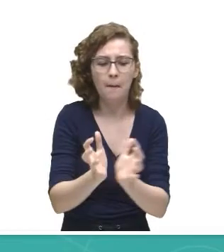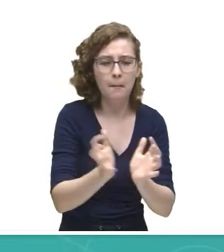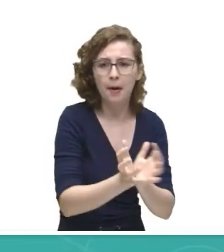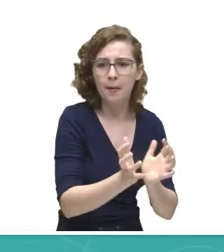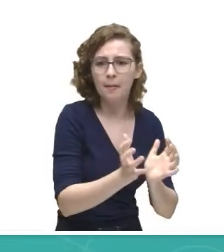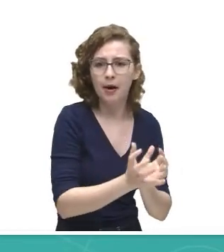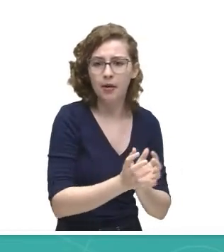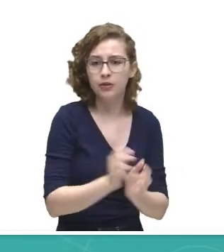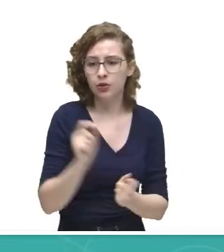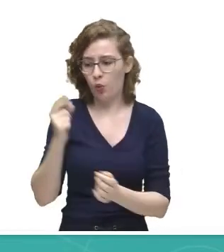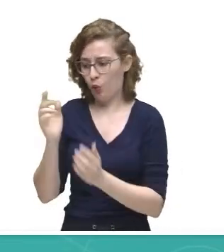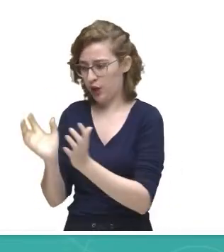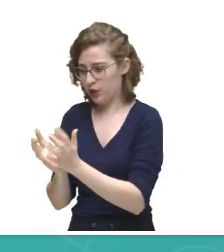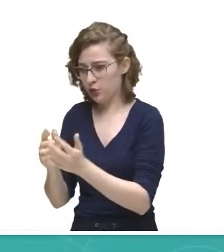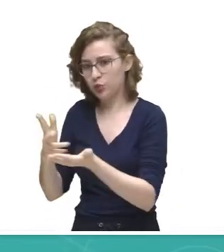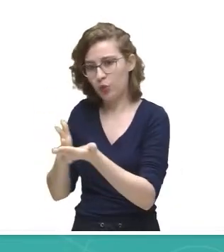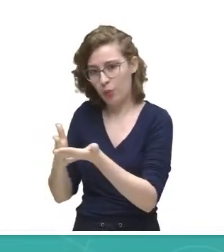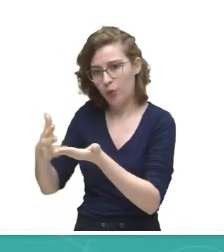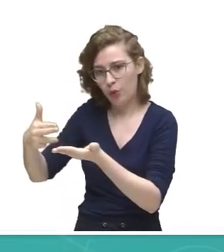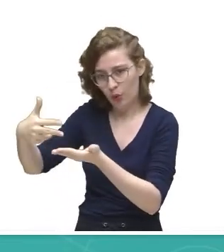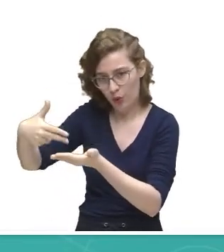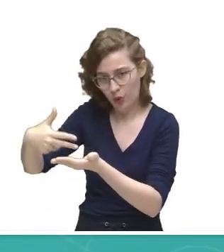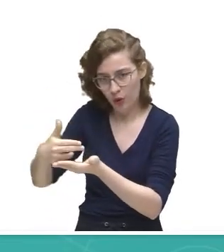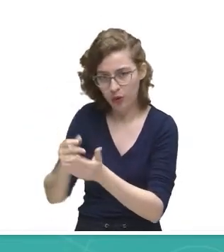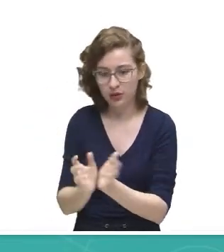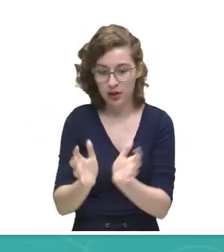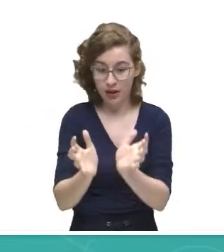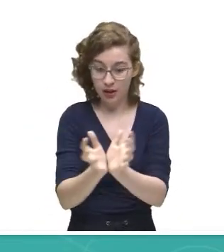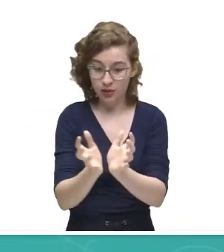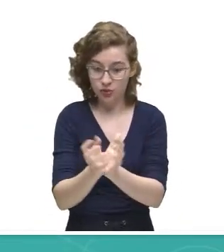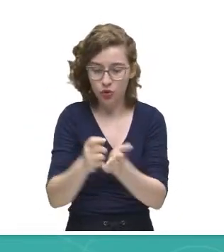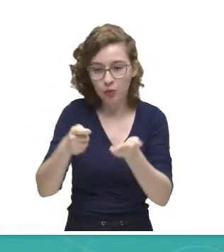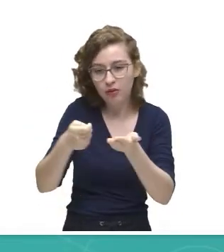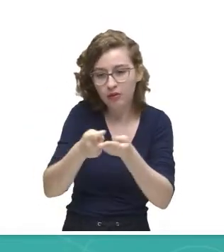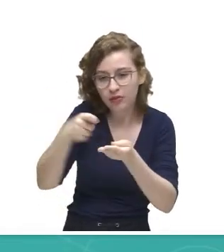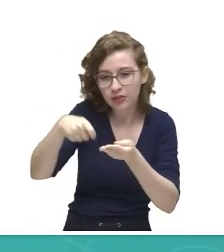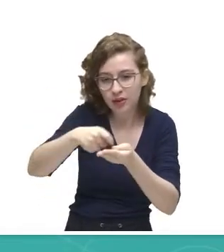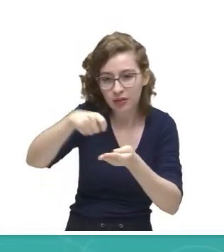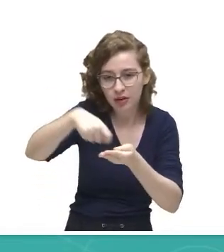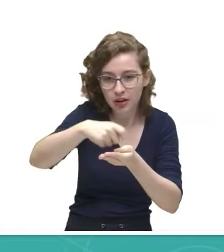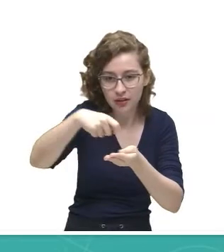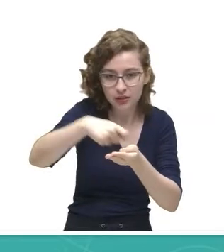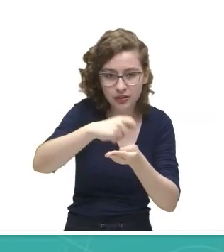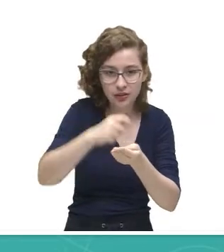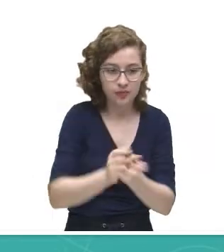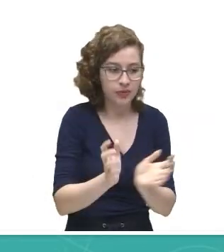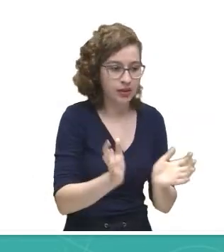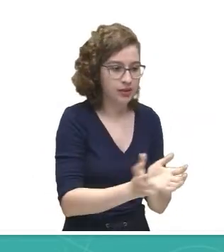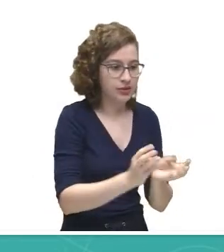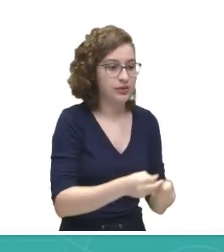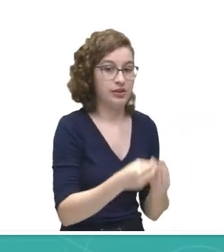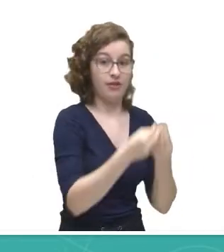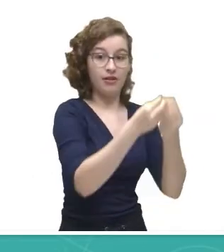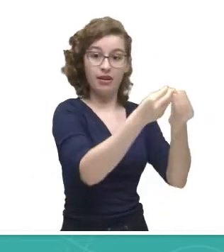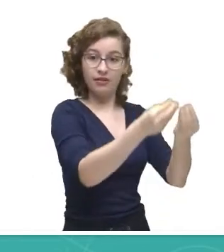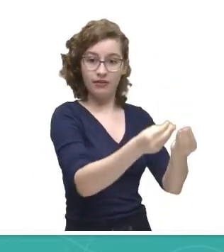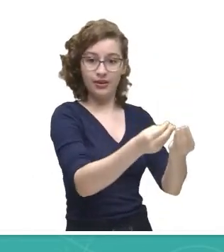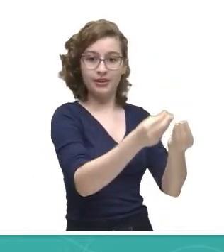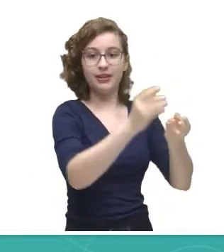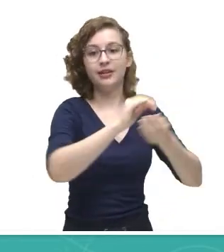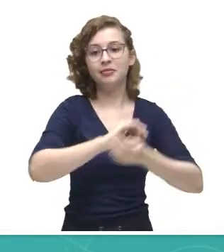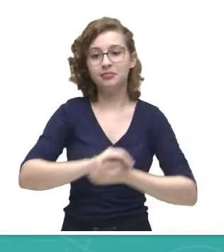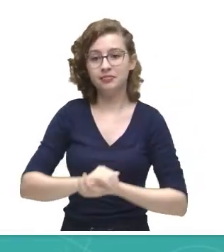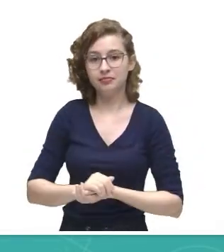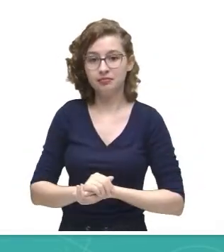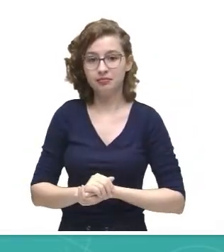vai cortar o couro, o outro vai costurar esse couro e o outro vai entregar esse material, né? Então a gente vê ali